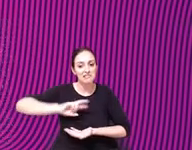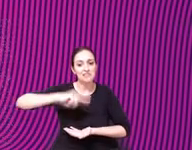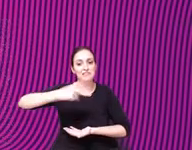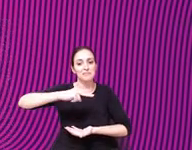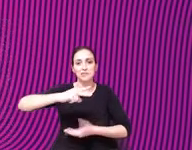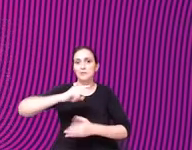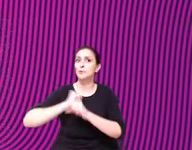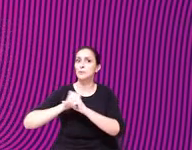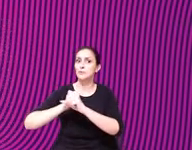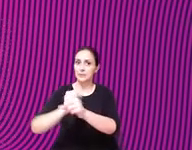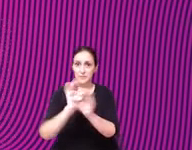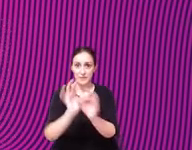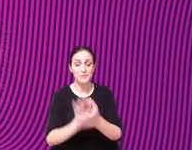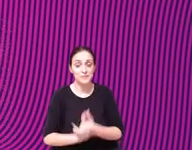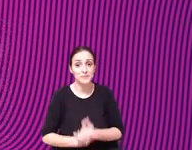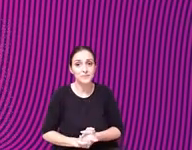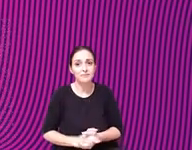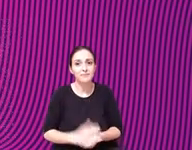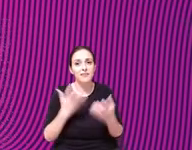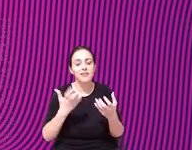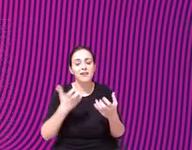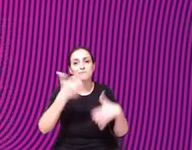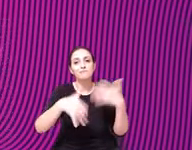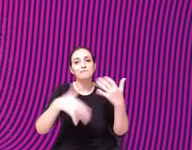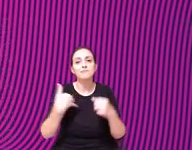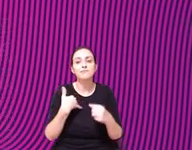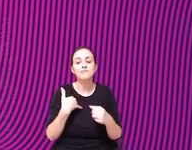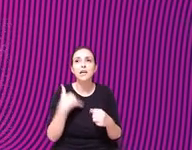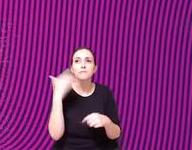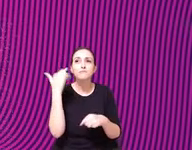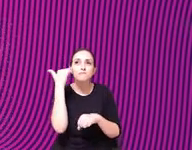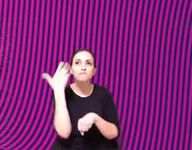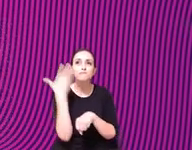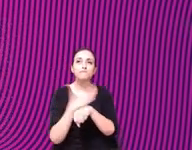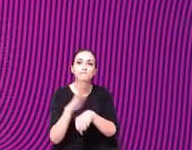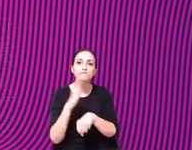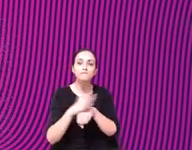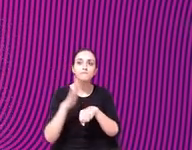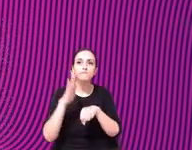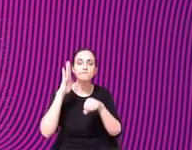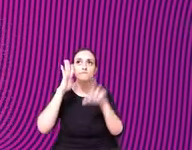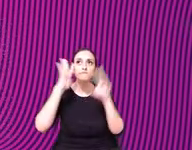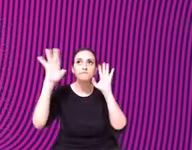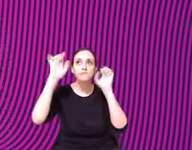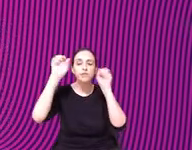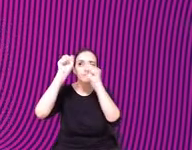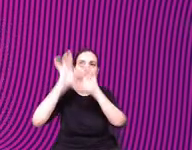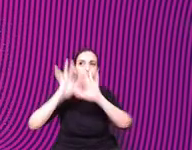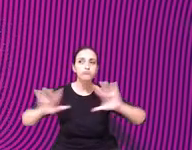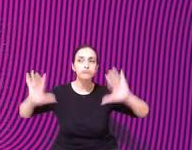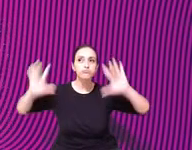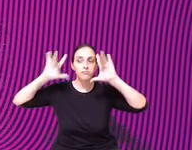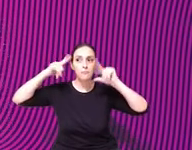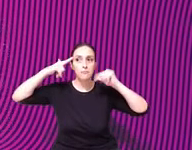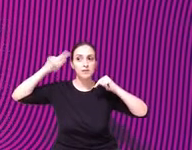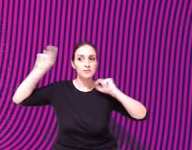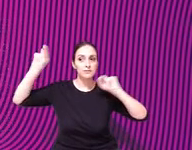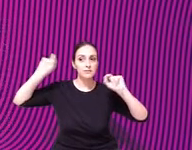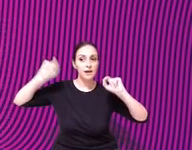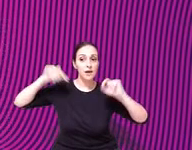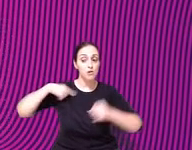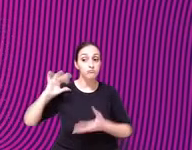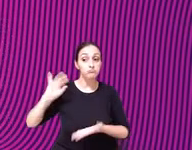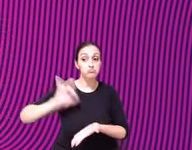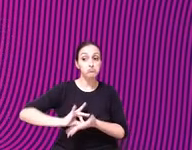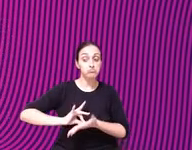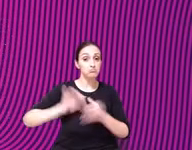anos, né? E eu queria que vocês fizessem um exercício assim de idealização, do ponto de vista ideal,